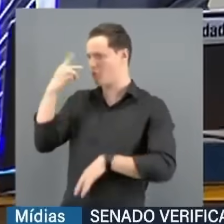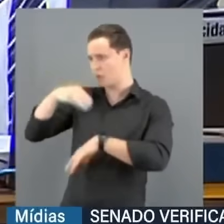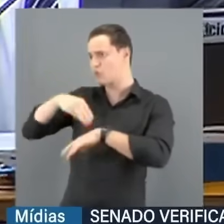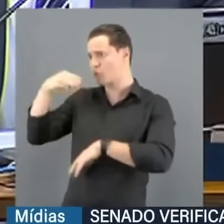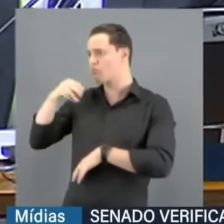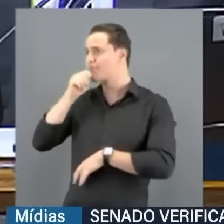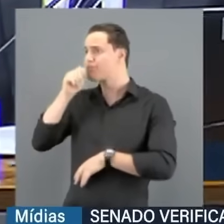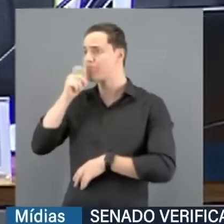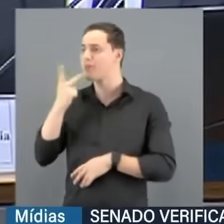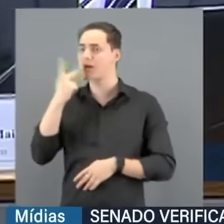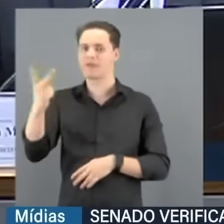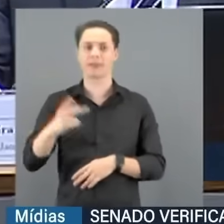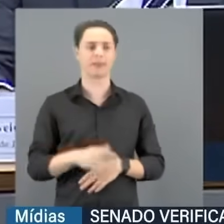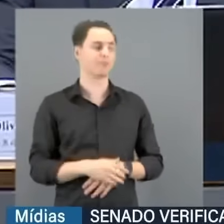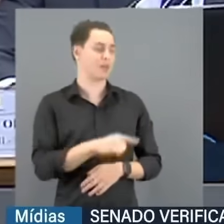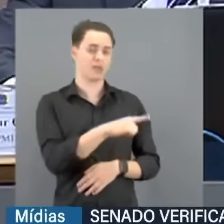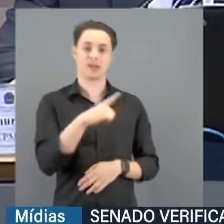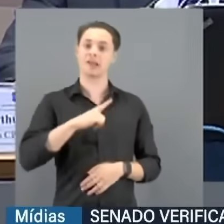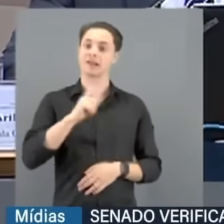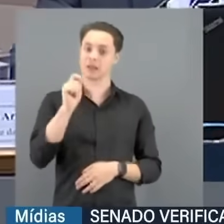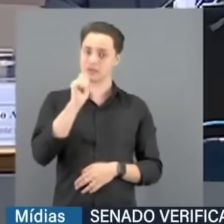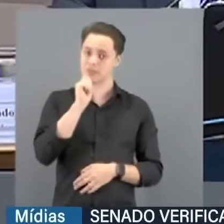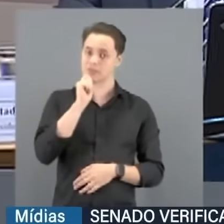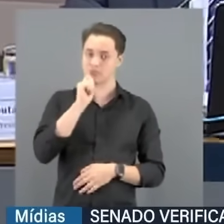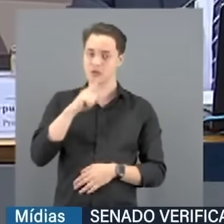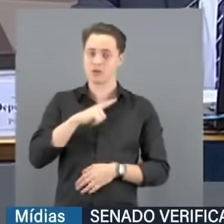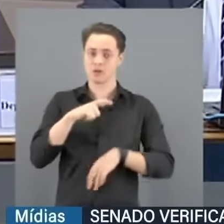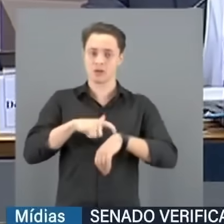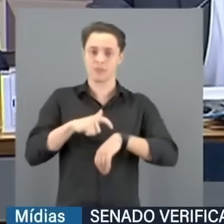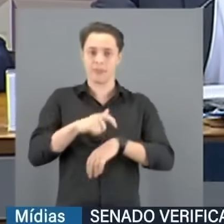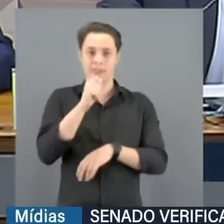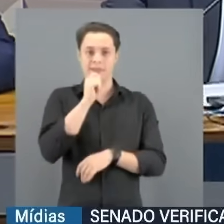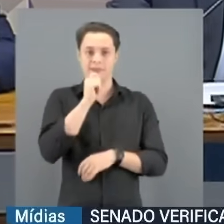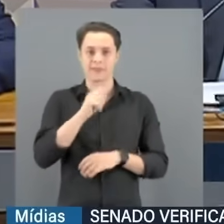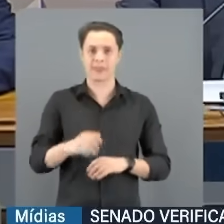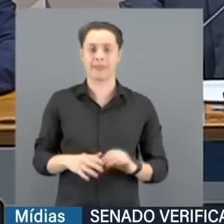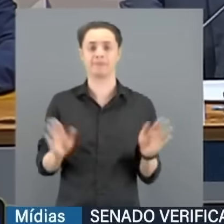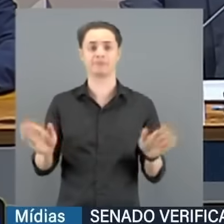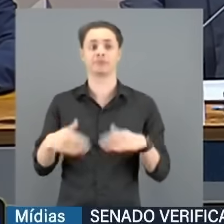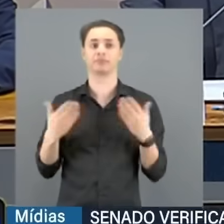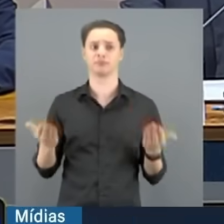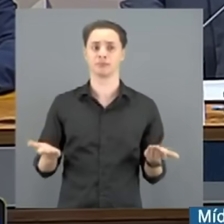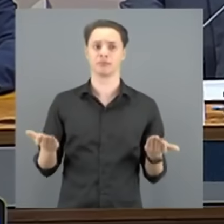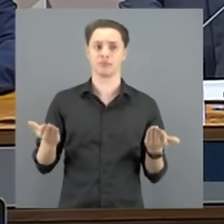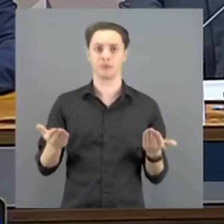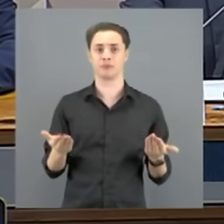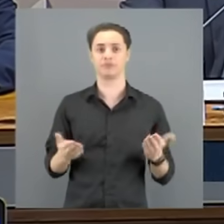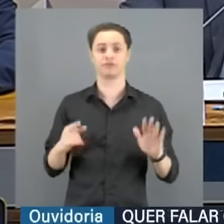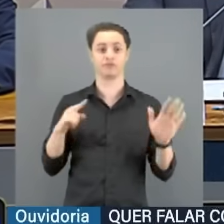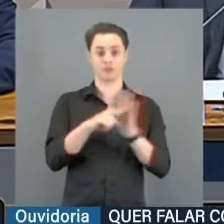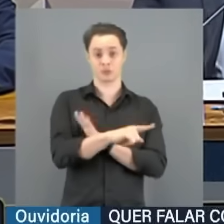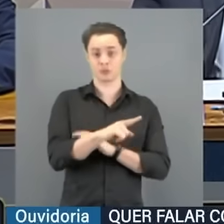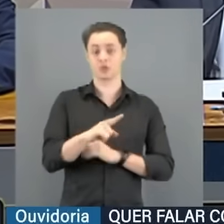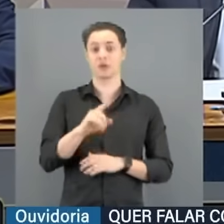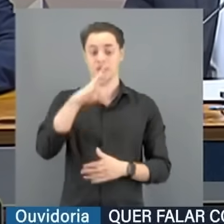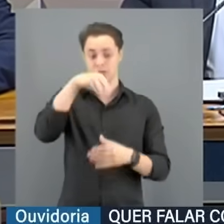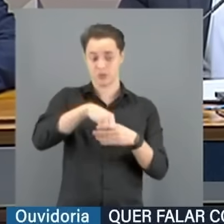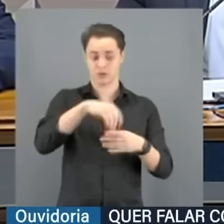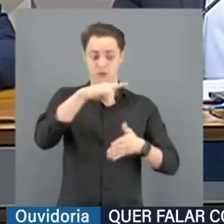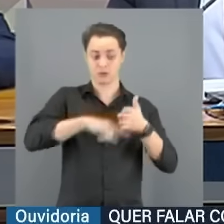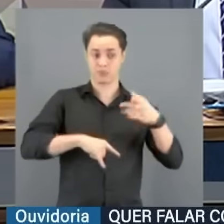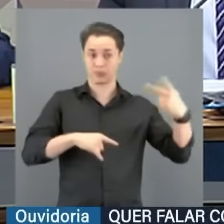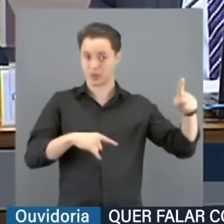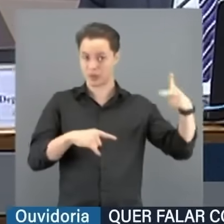três minutos. Ela tem 1:30 para concluir. Tem mesa na CPMI, gente. Vamos lá. Ó, a pergunta do documento dele,